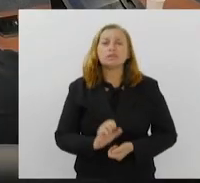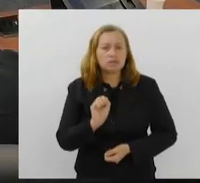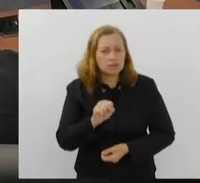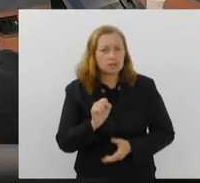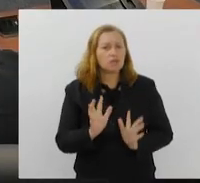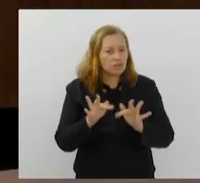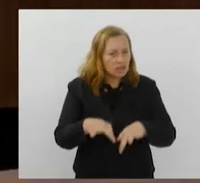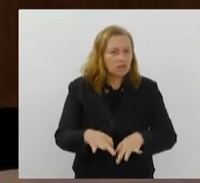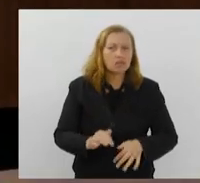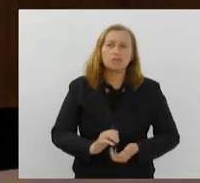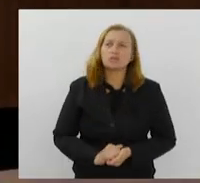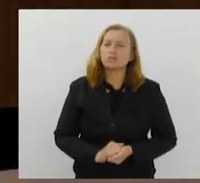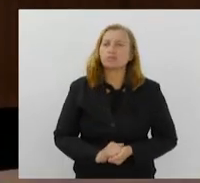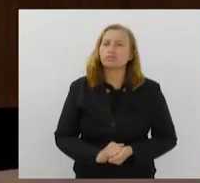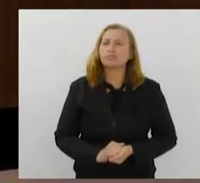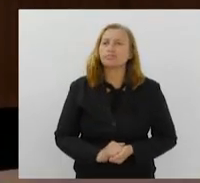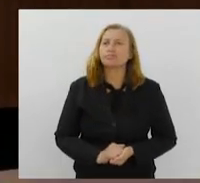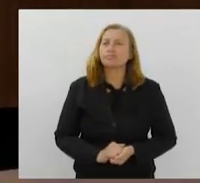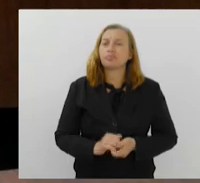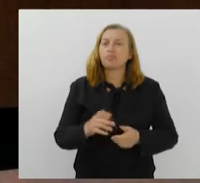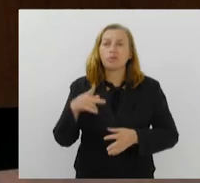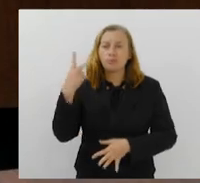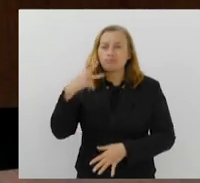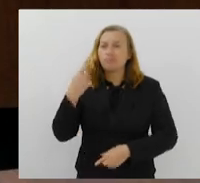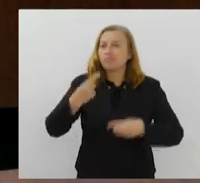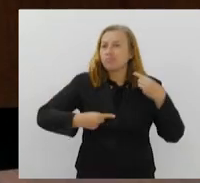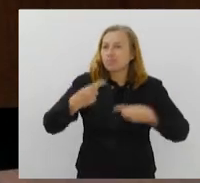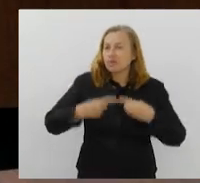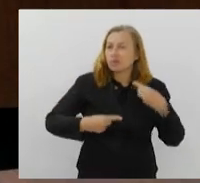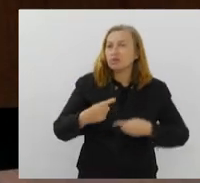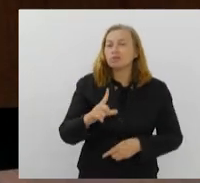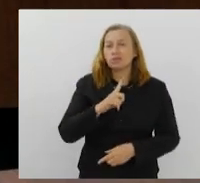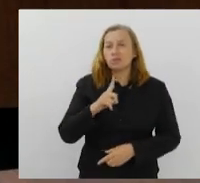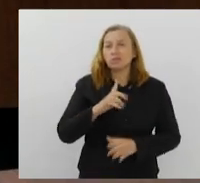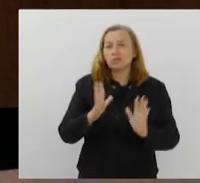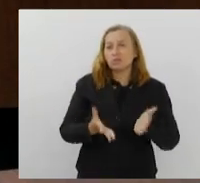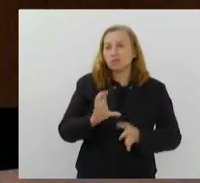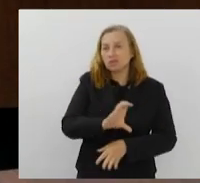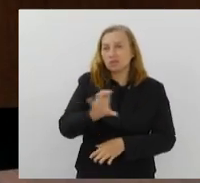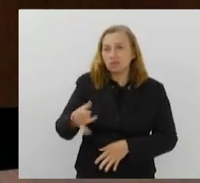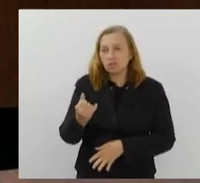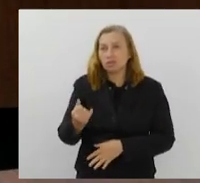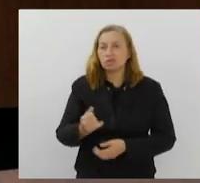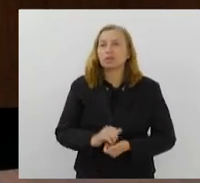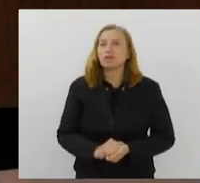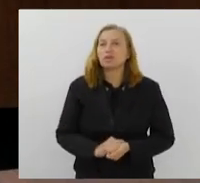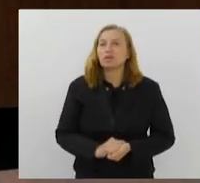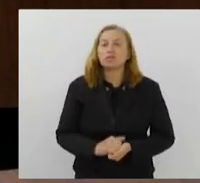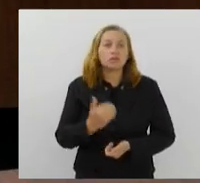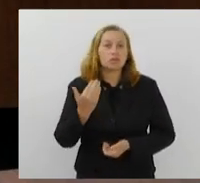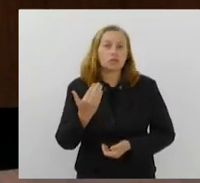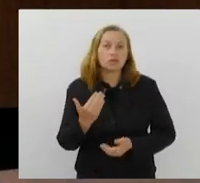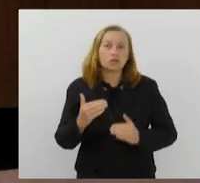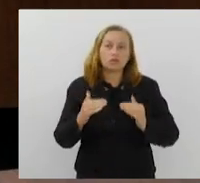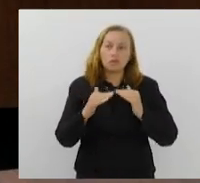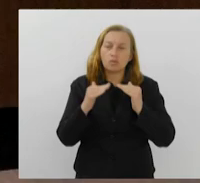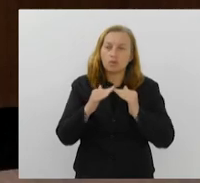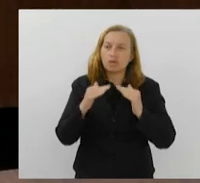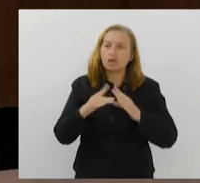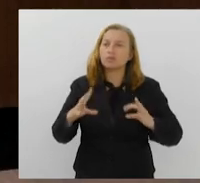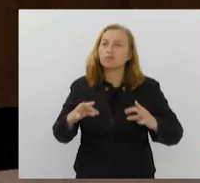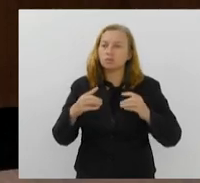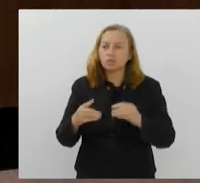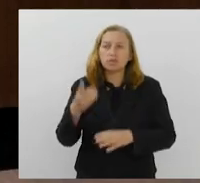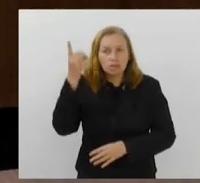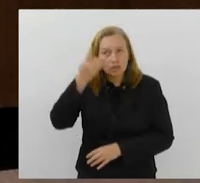isso trazendo para o parlamento a discussão que a gente teve hoje na CCJ, foi consensual. O deputado Luiz Paulo já falou